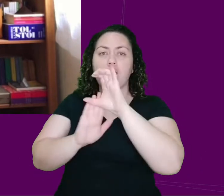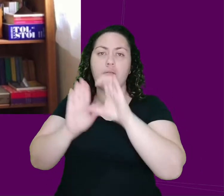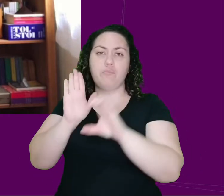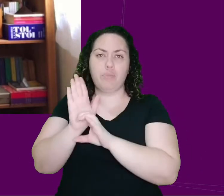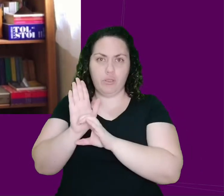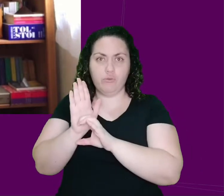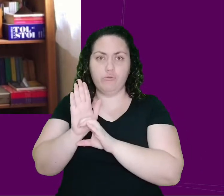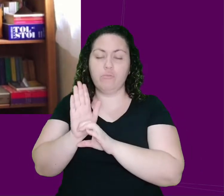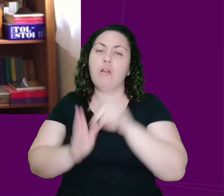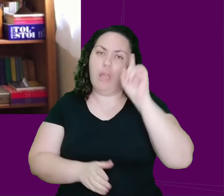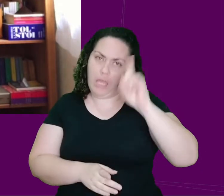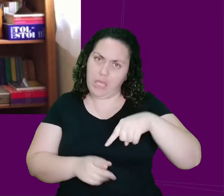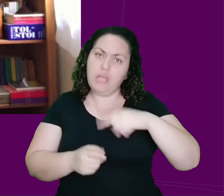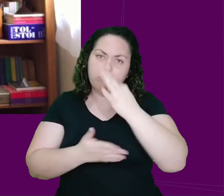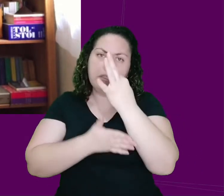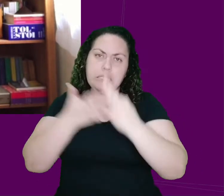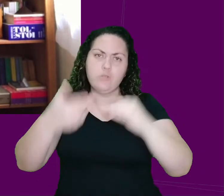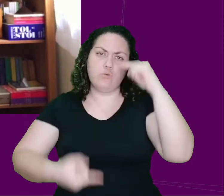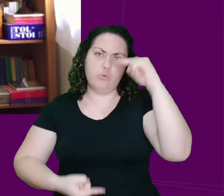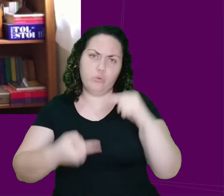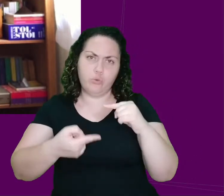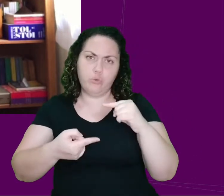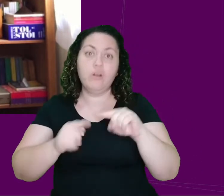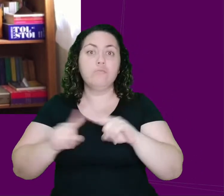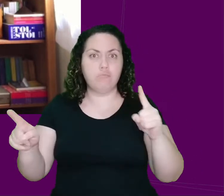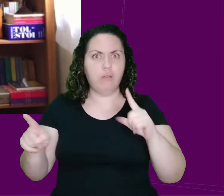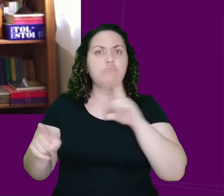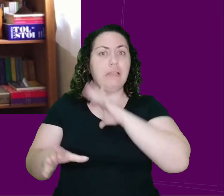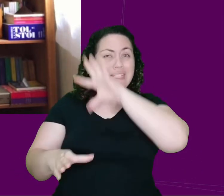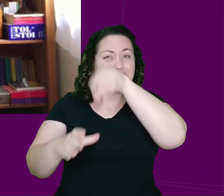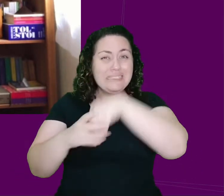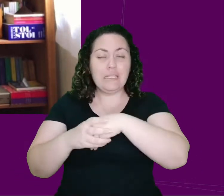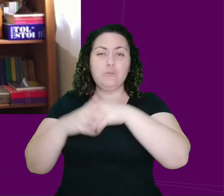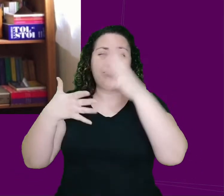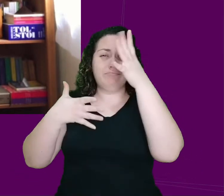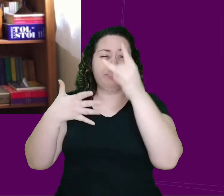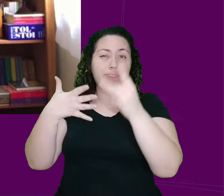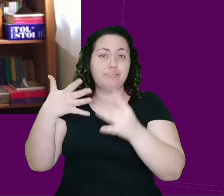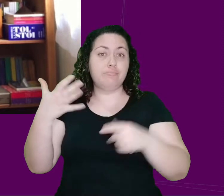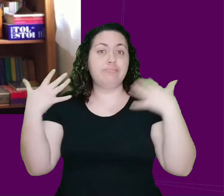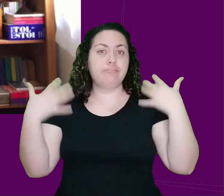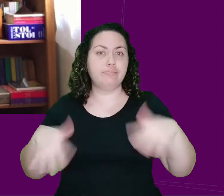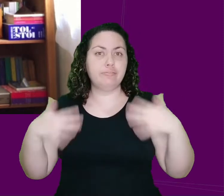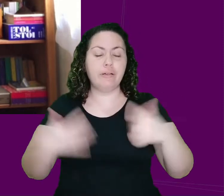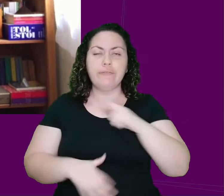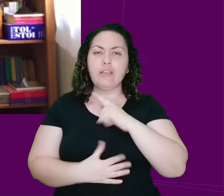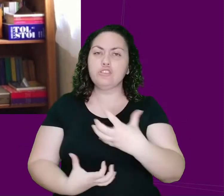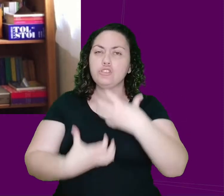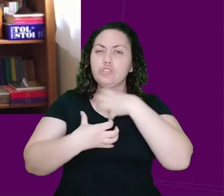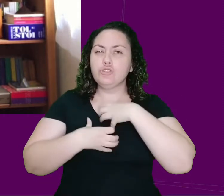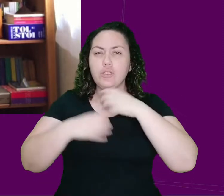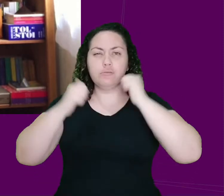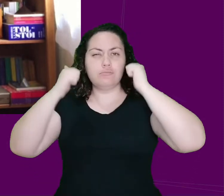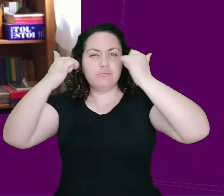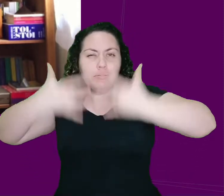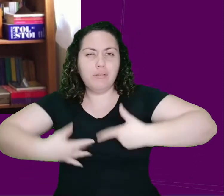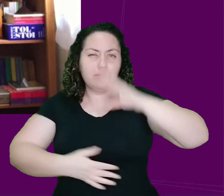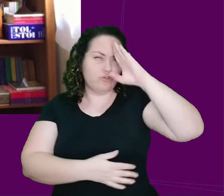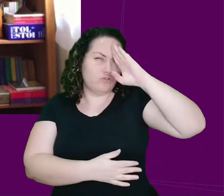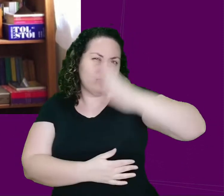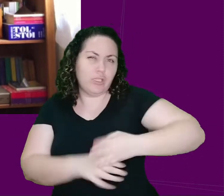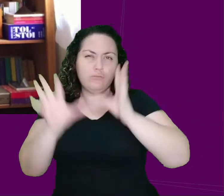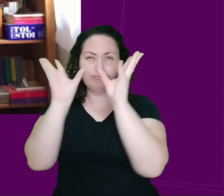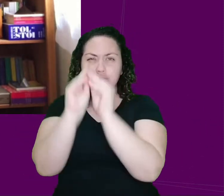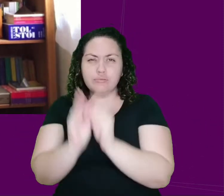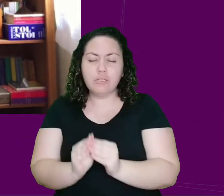primeiros capítulos que, apesar da sua pequena extensão, nos contam muito. A forma direta e concisa com que os eventos são